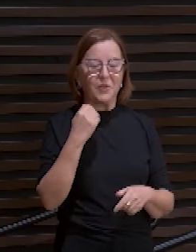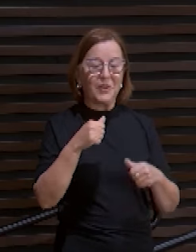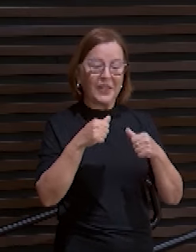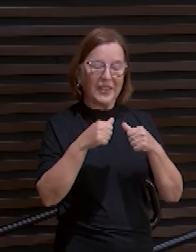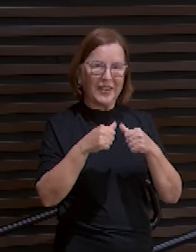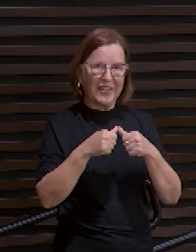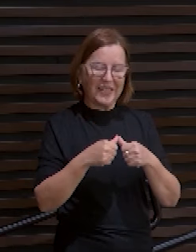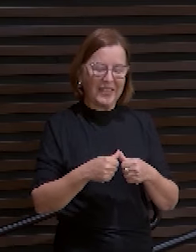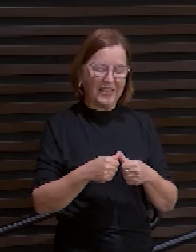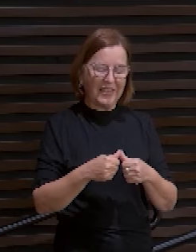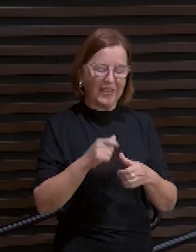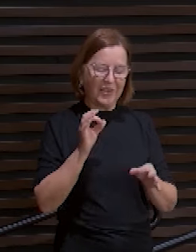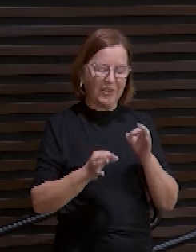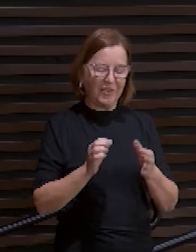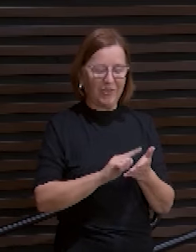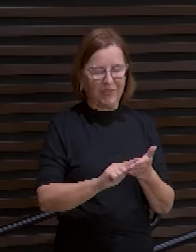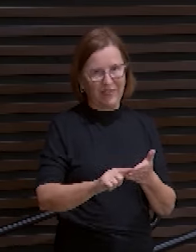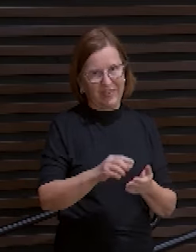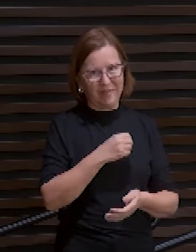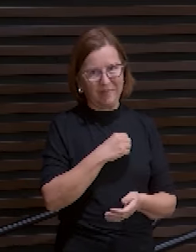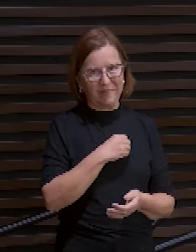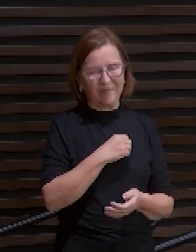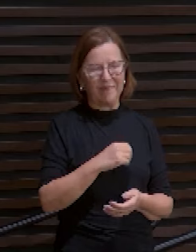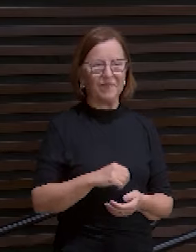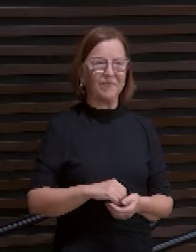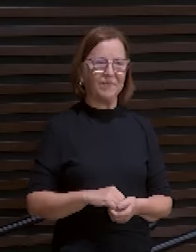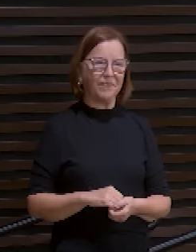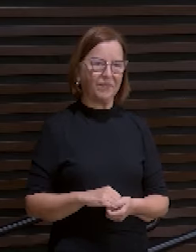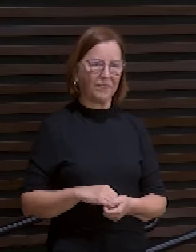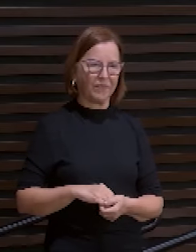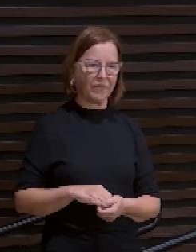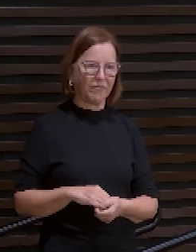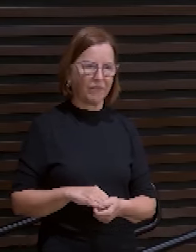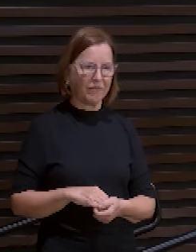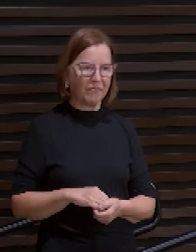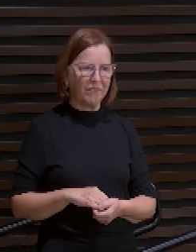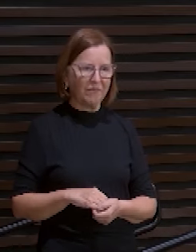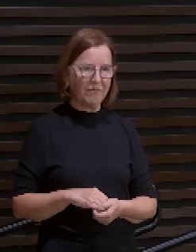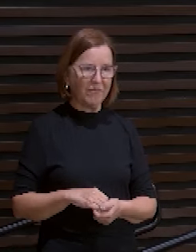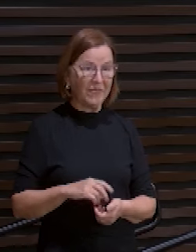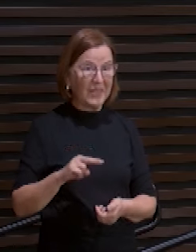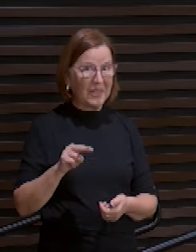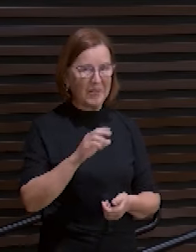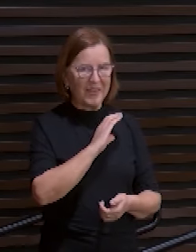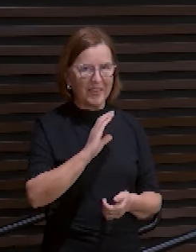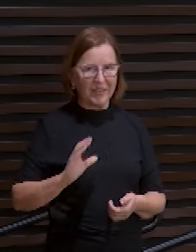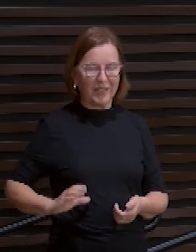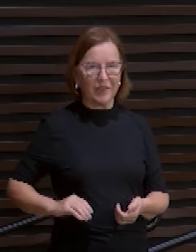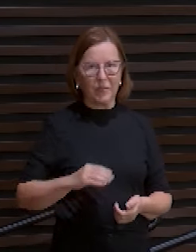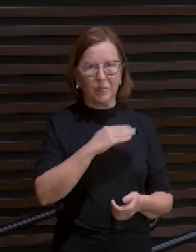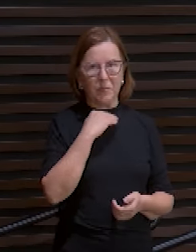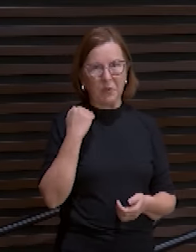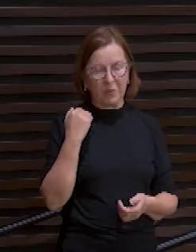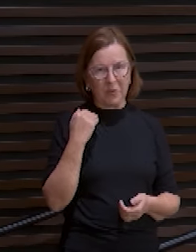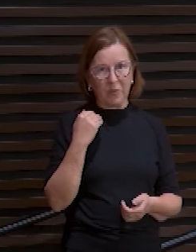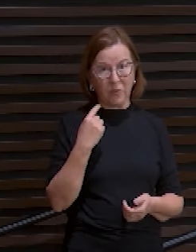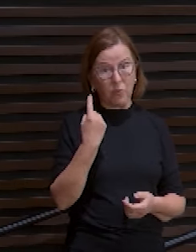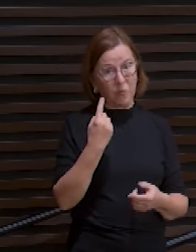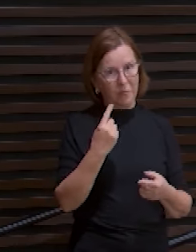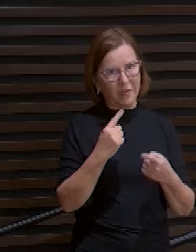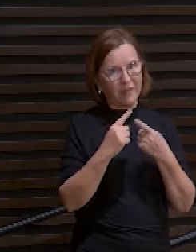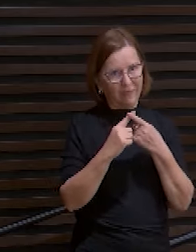justificado do pecado assim como Cristo morreu de uma vez por